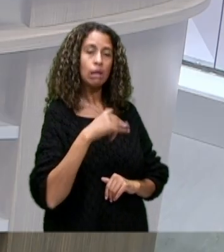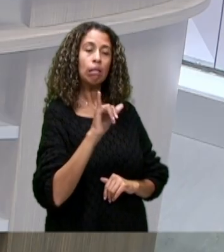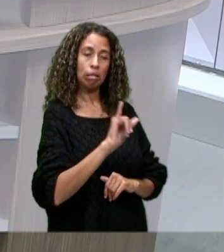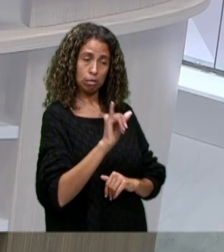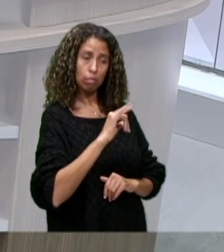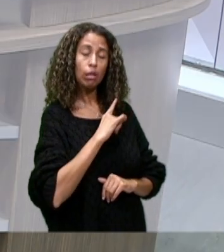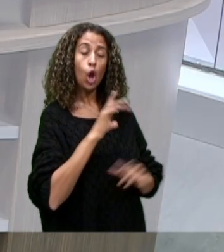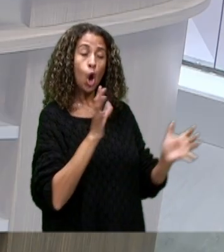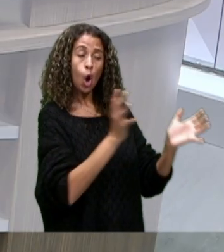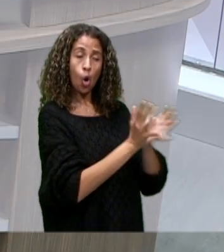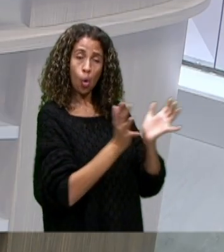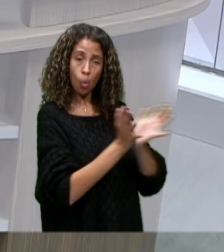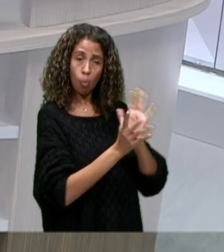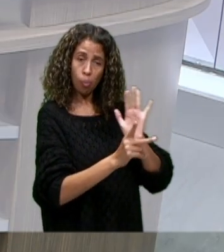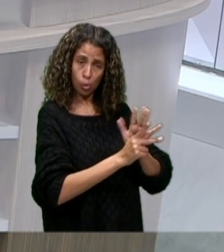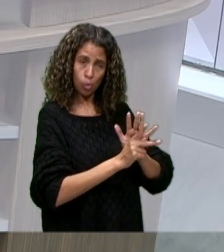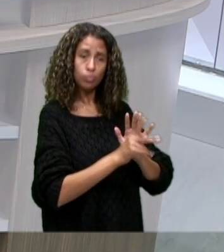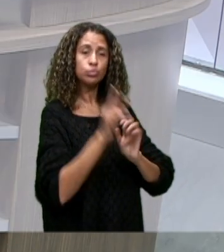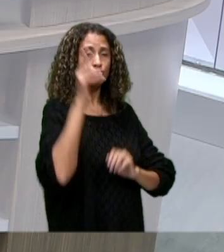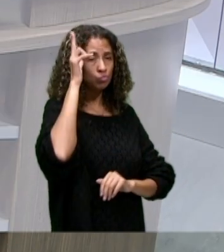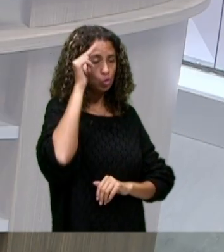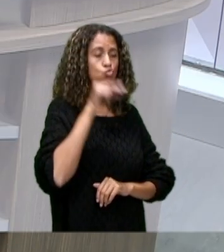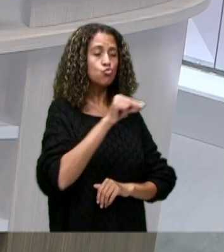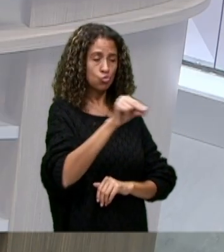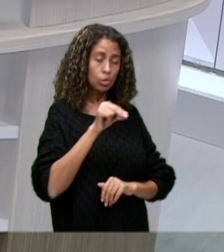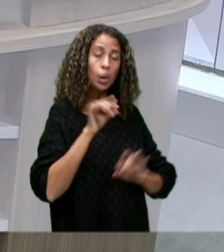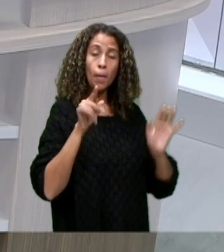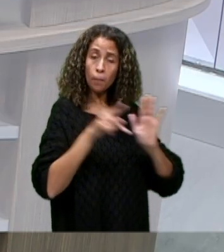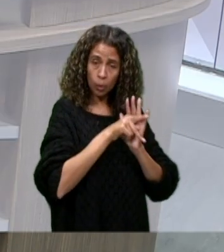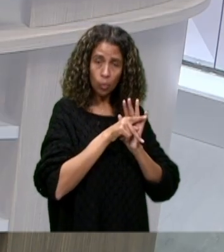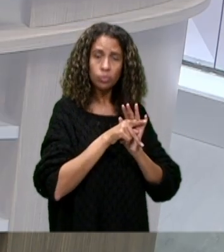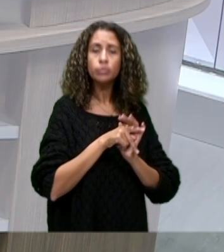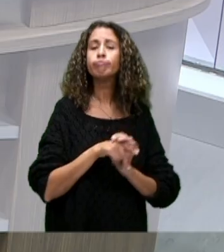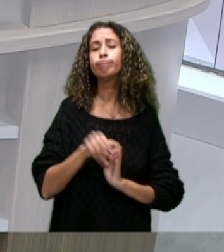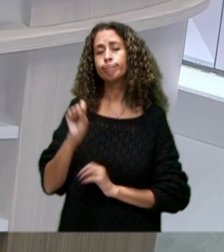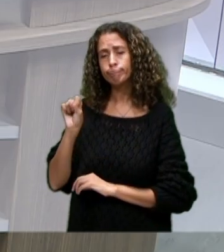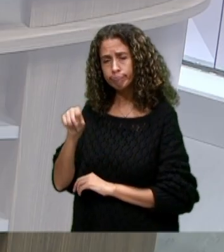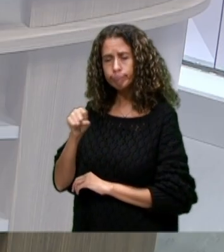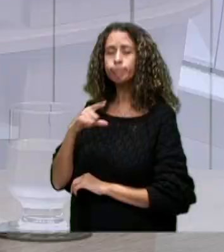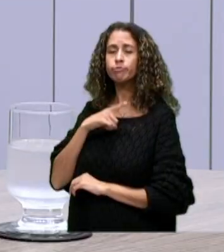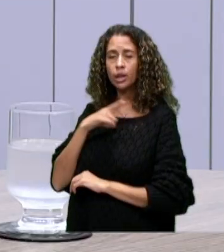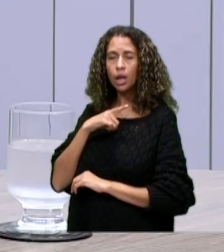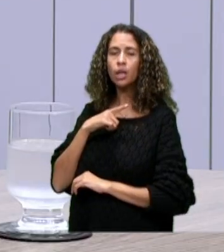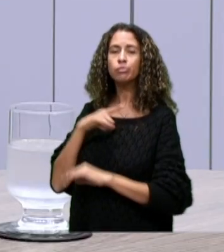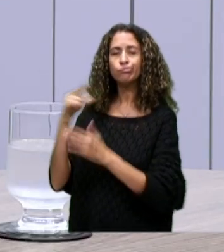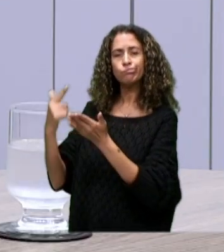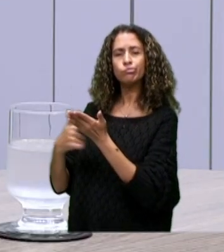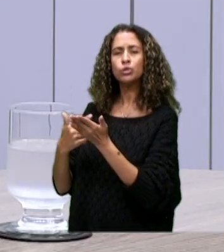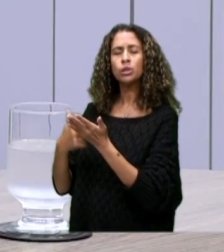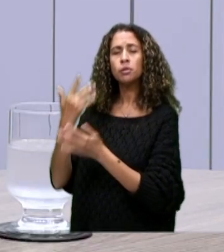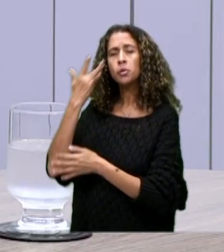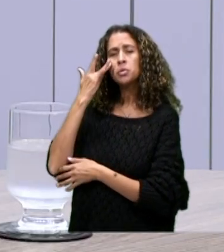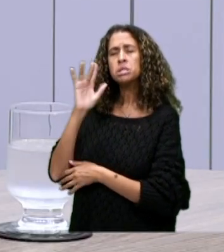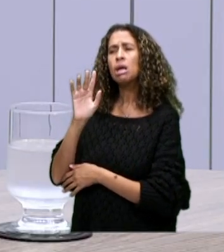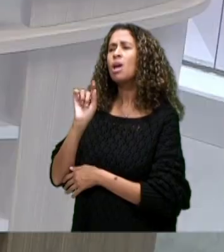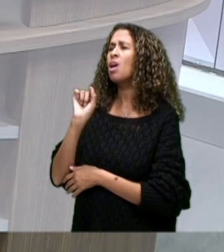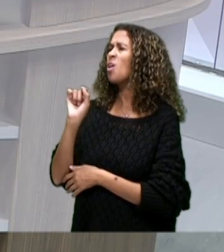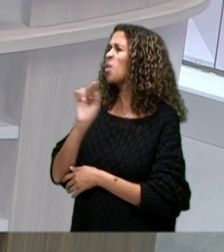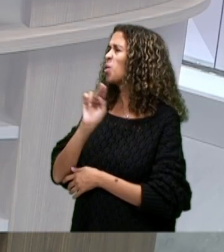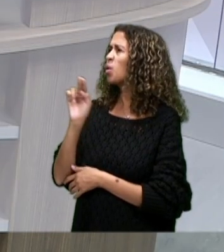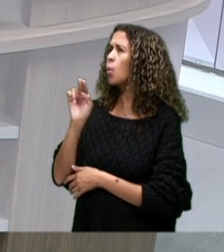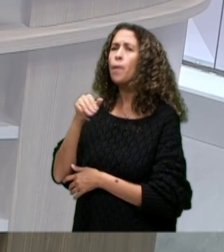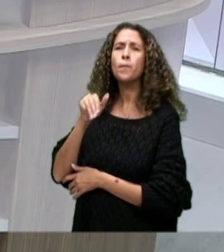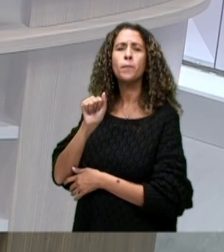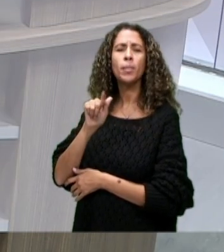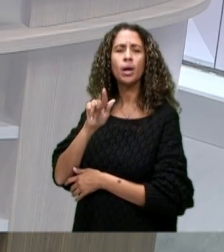de xadrez, tem clubes só disso mesmo, né? Sim, até li um livro tempos atrás, acho que não sei se foi do Magru, que era sobre Isso, o